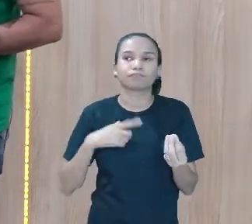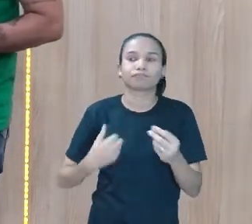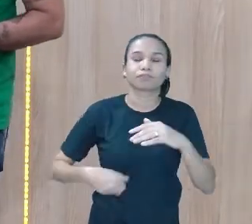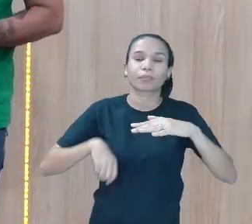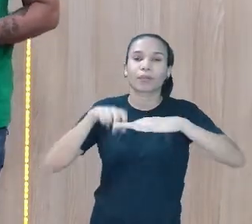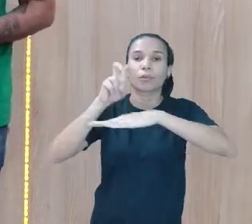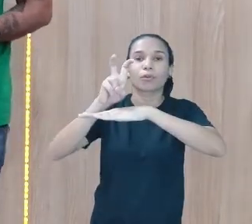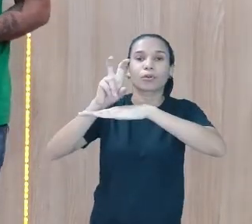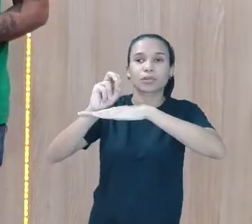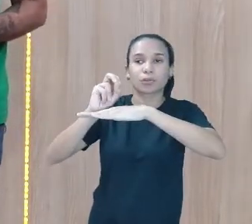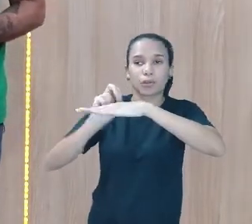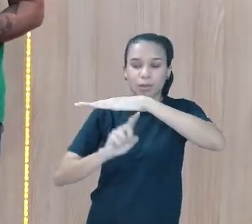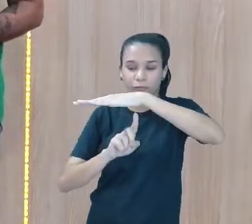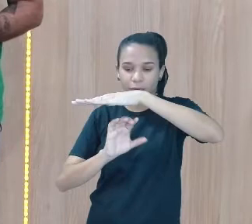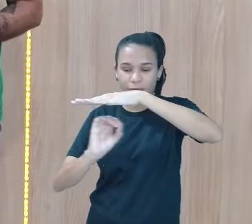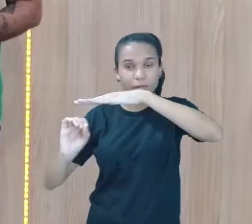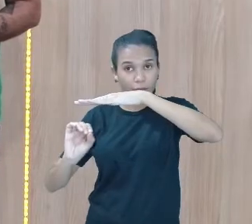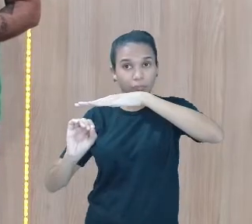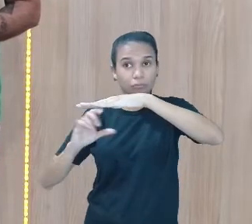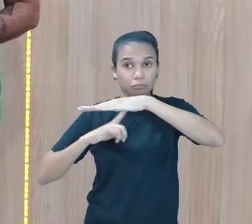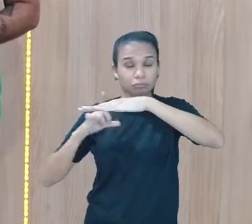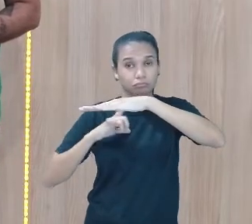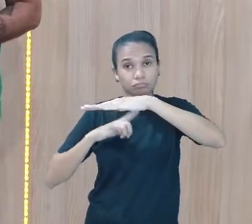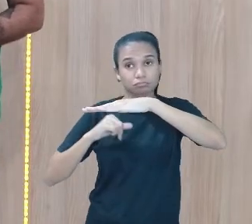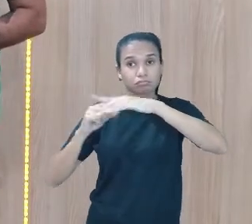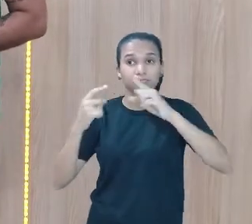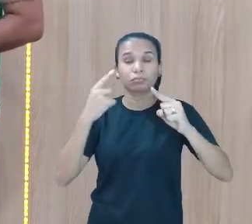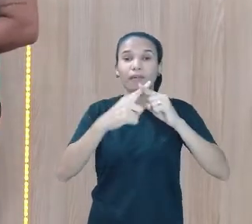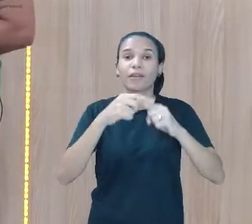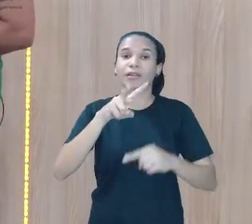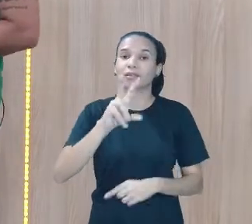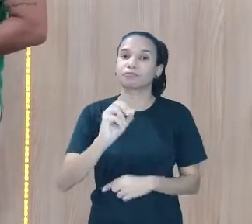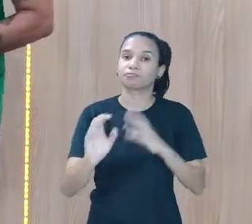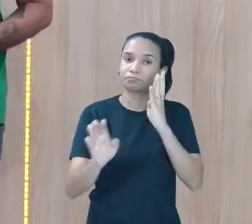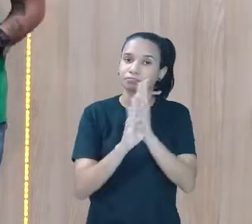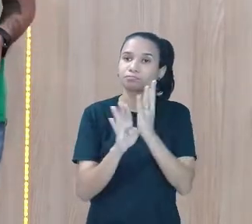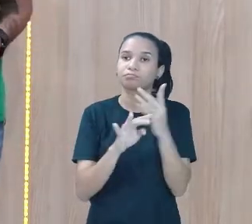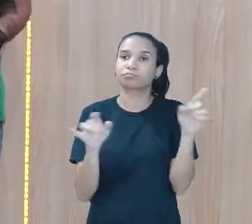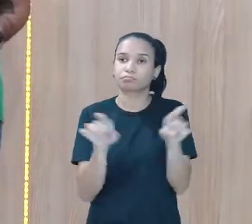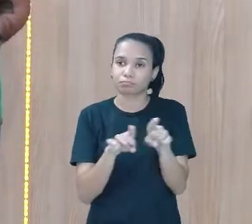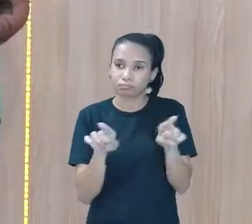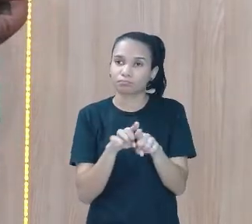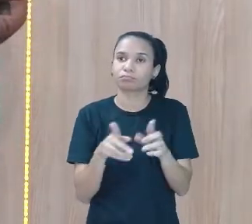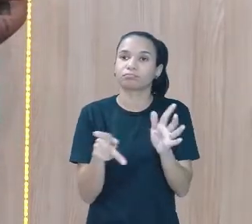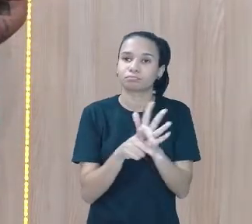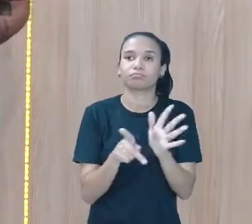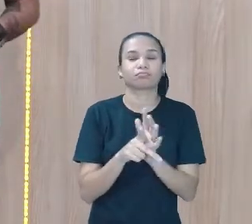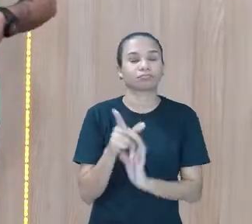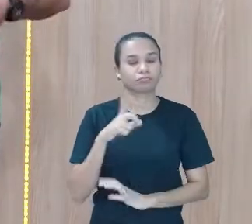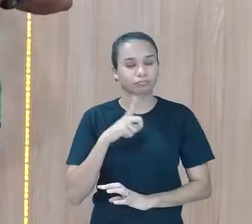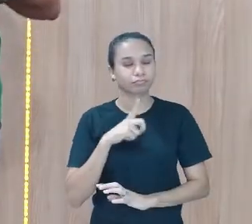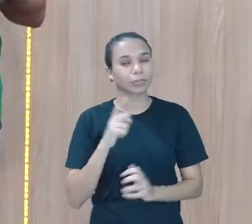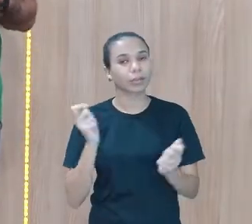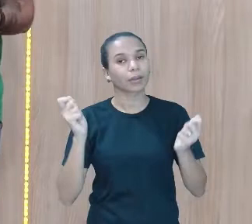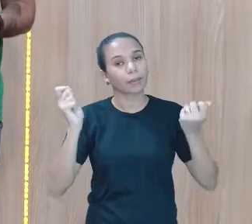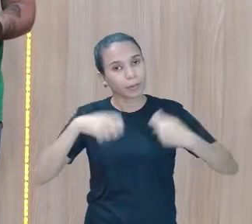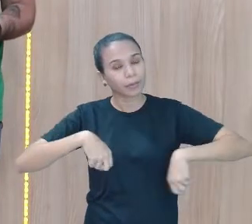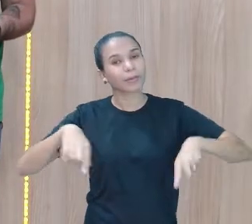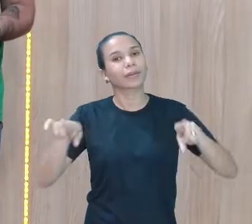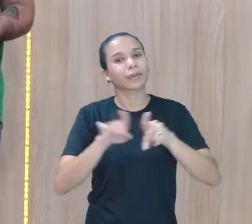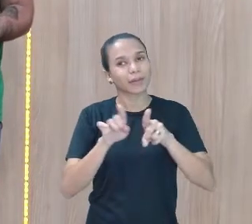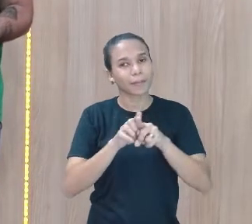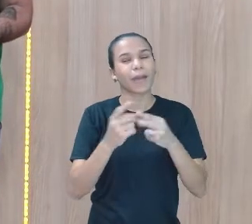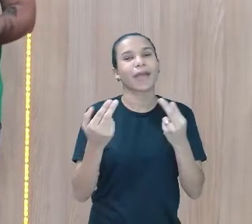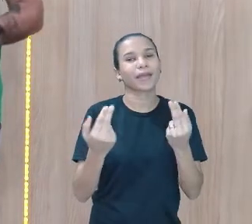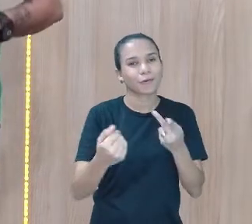2, multiplicando por 50 o numerador e o denominador, encontrando a fração 50 sobre 100, que por sua vez